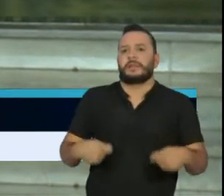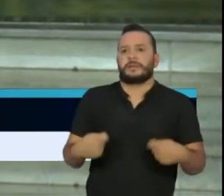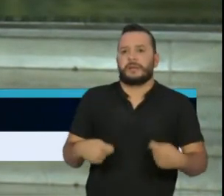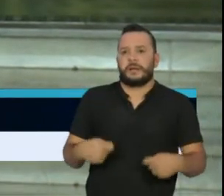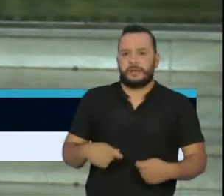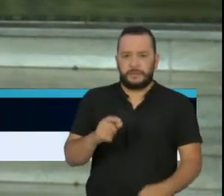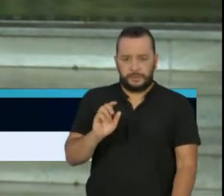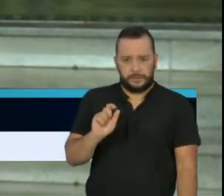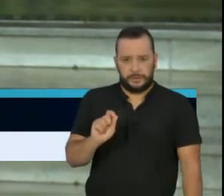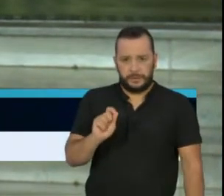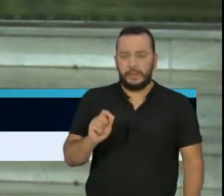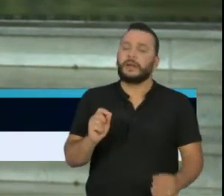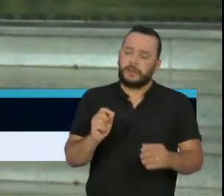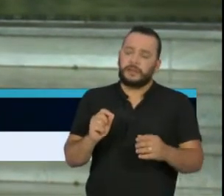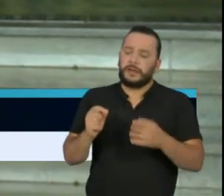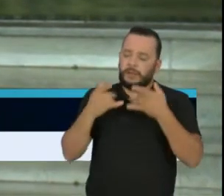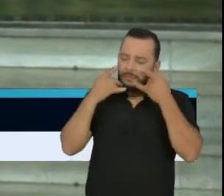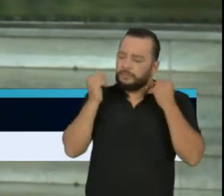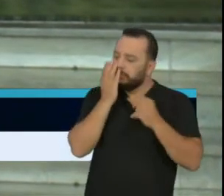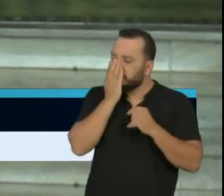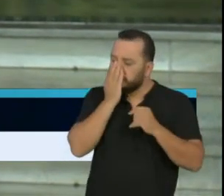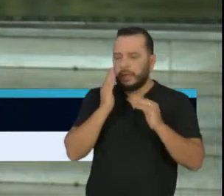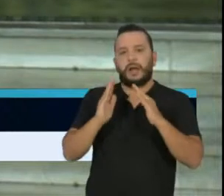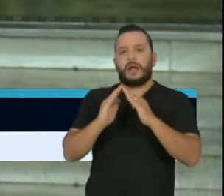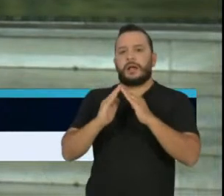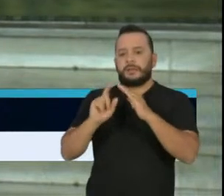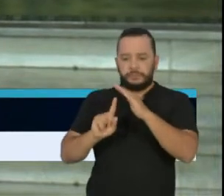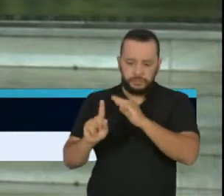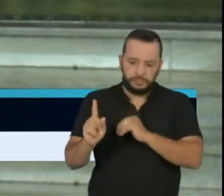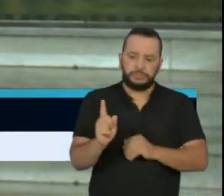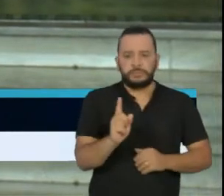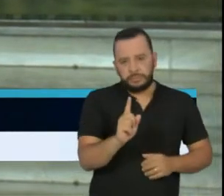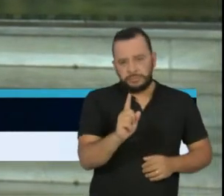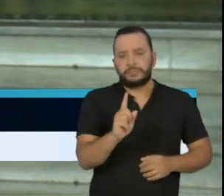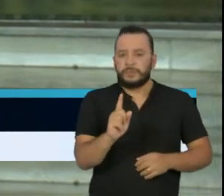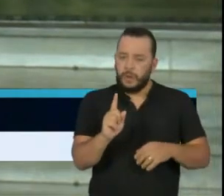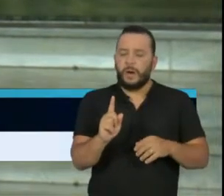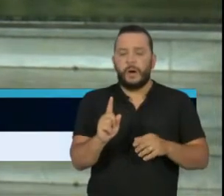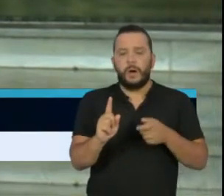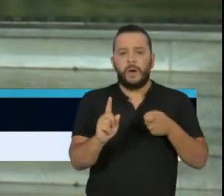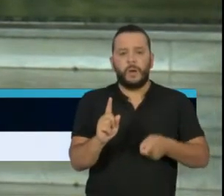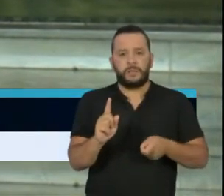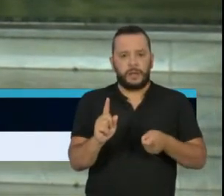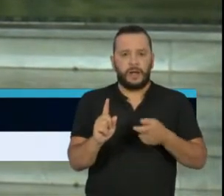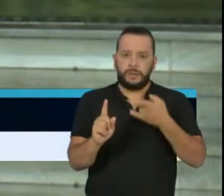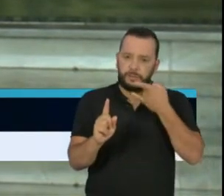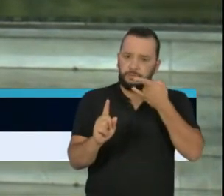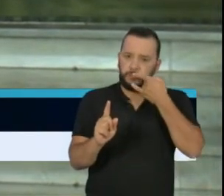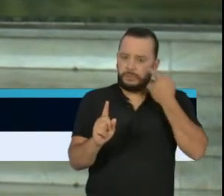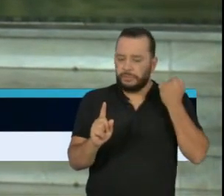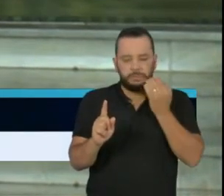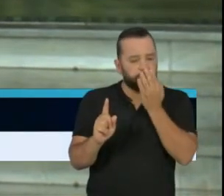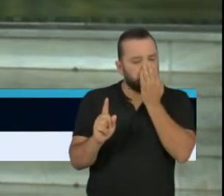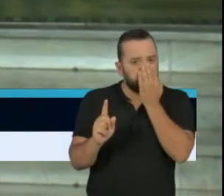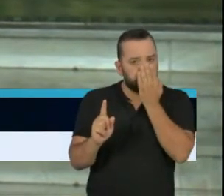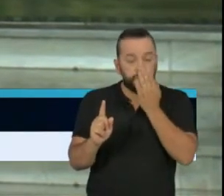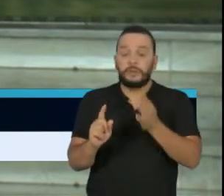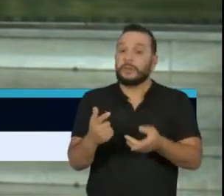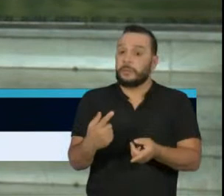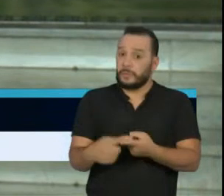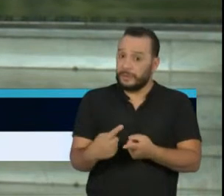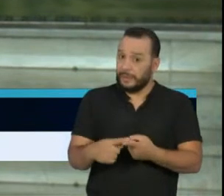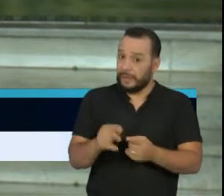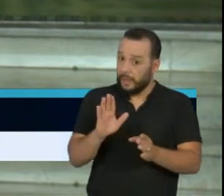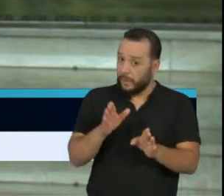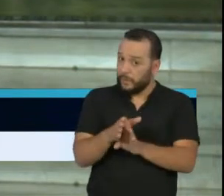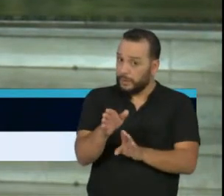precisam sair das suas casas. Isto não tira a obrigatoriedade, a recomendação de salvar vidas, que é